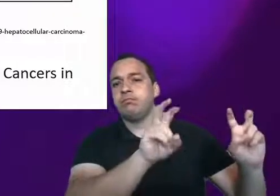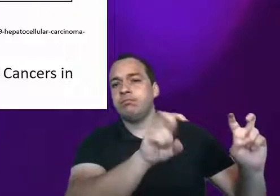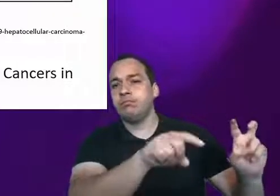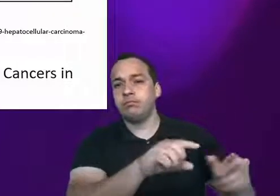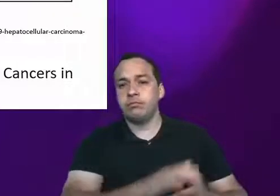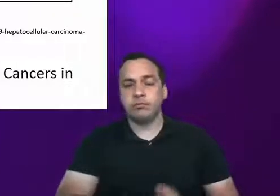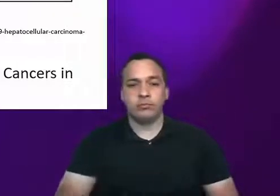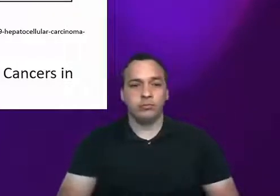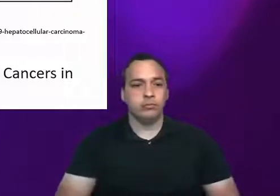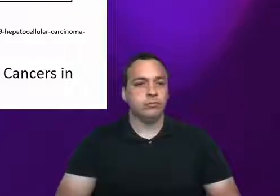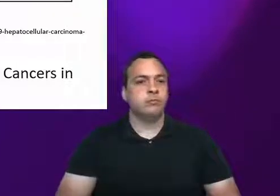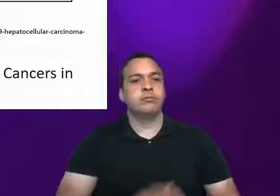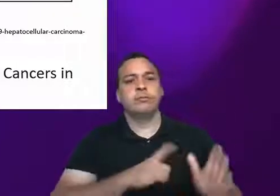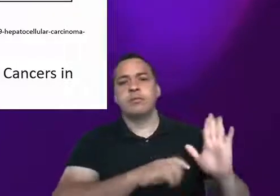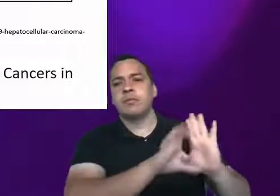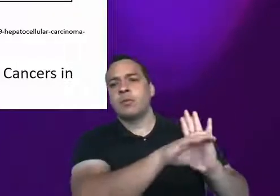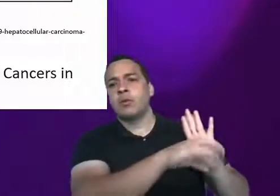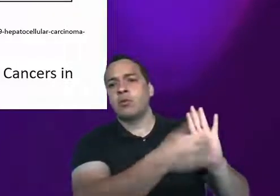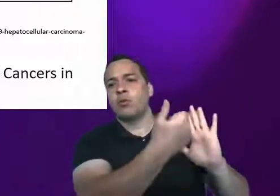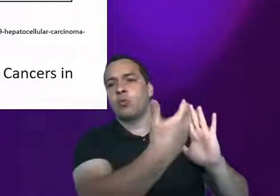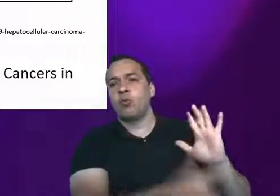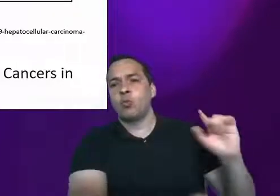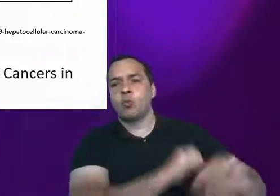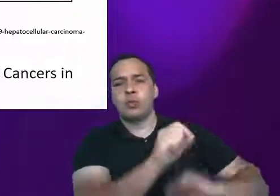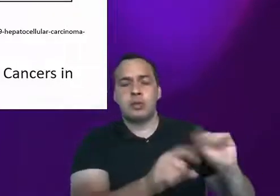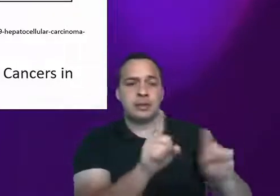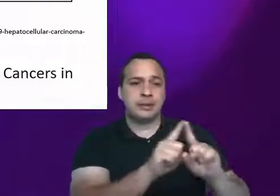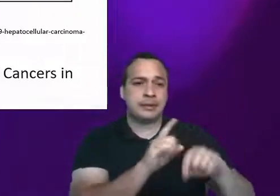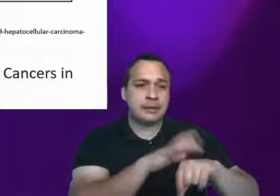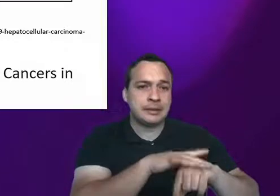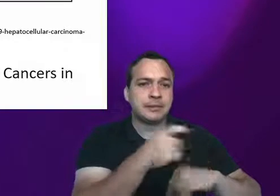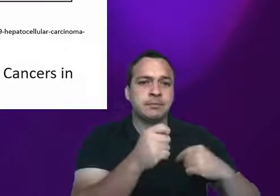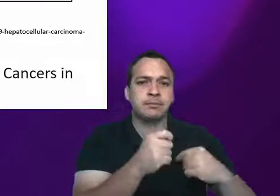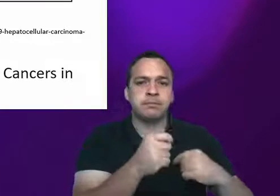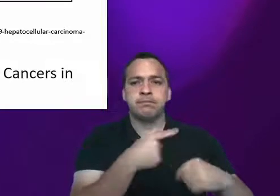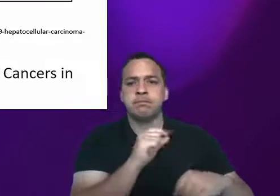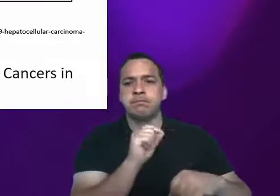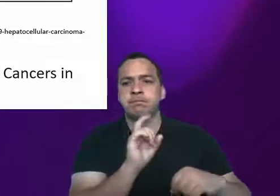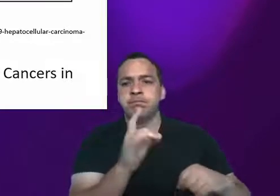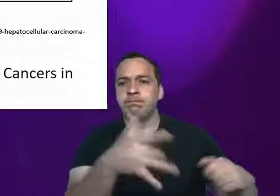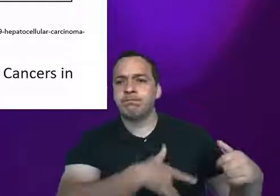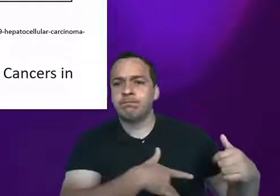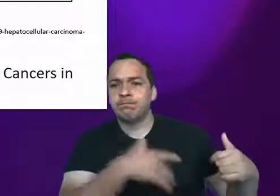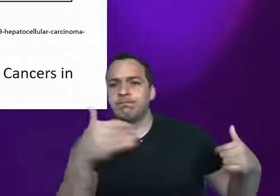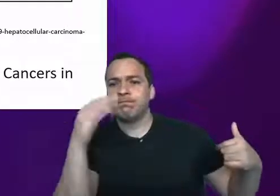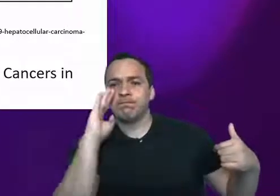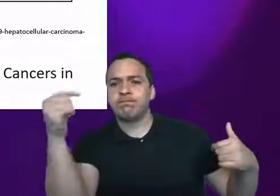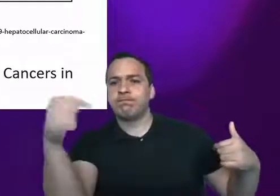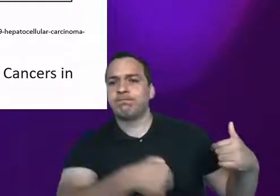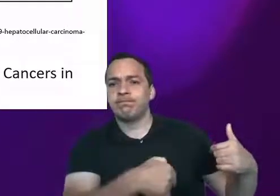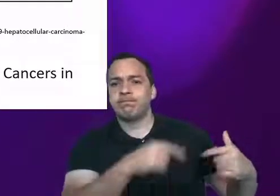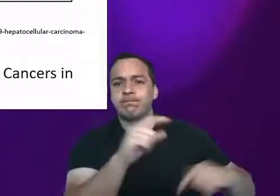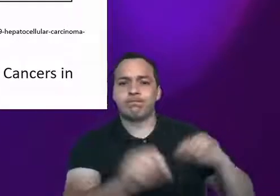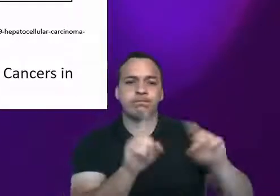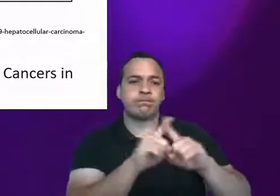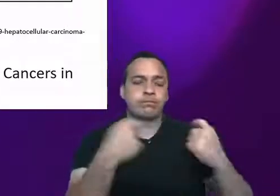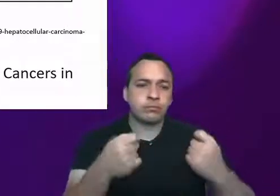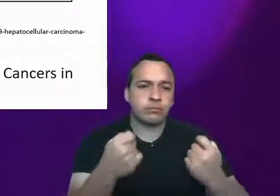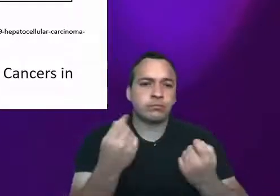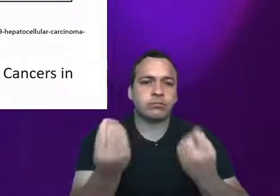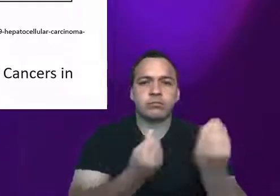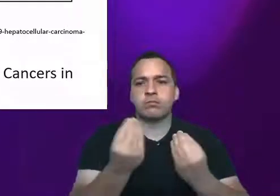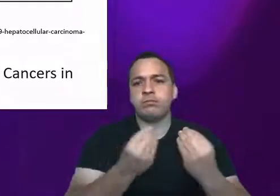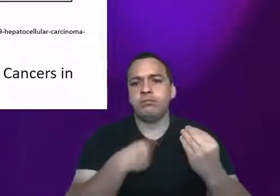um conceito de que a doença tem que estar restrita ao fígado. Então, nós precisamos desse